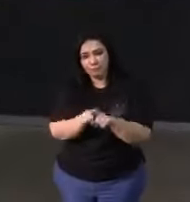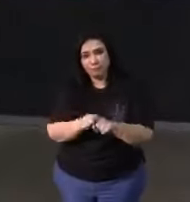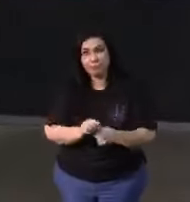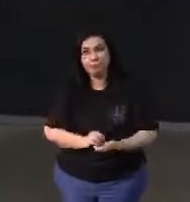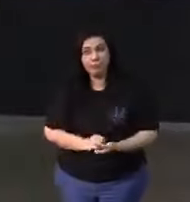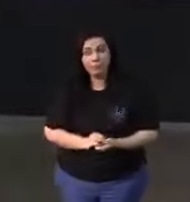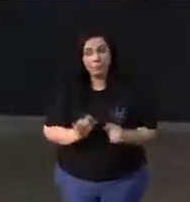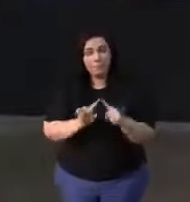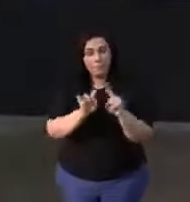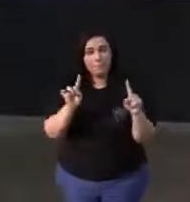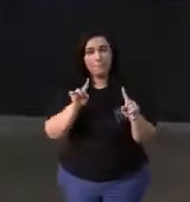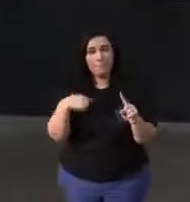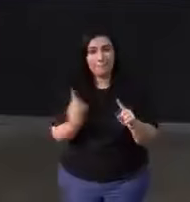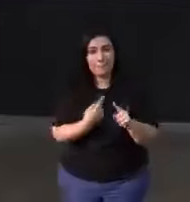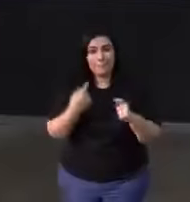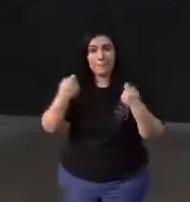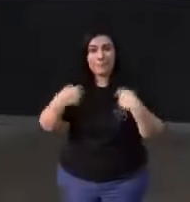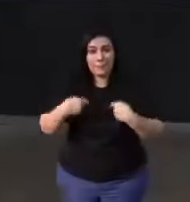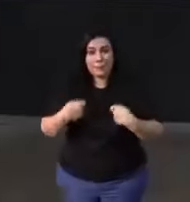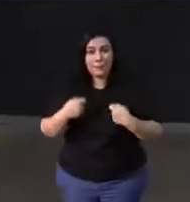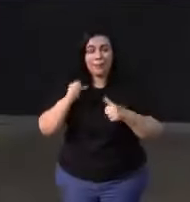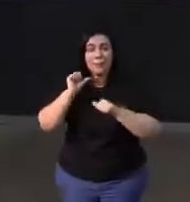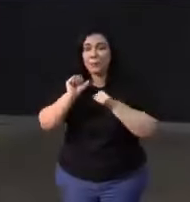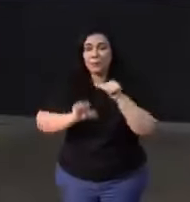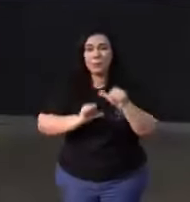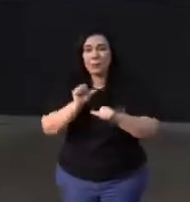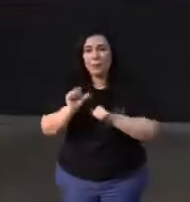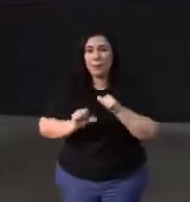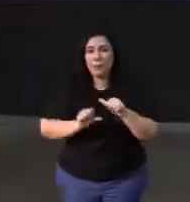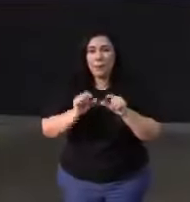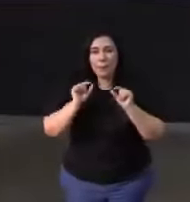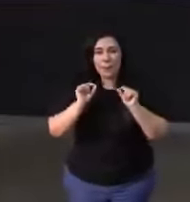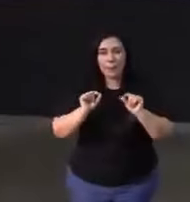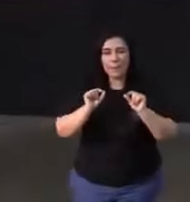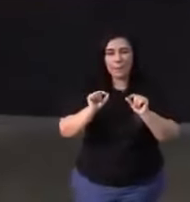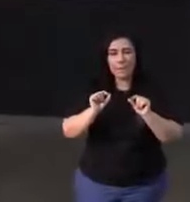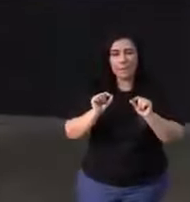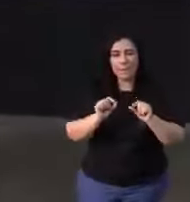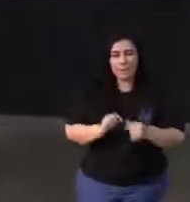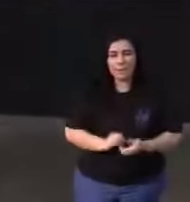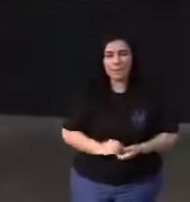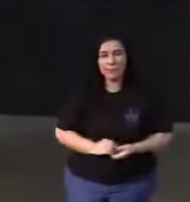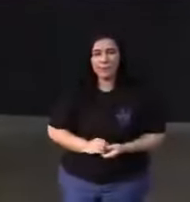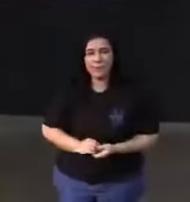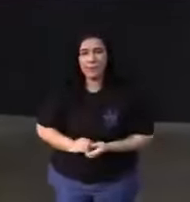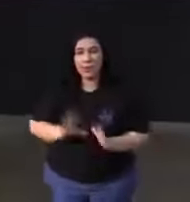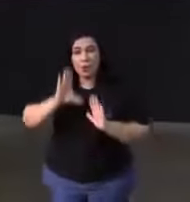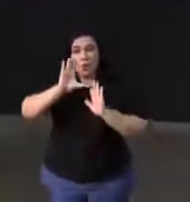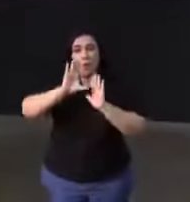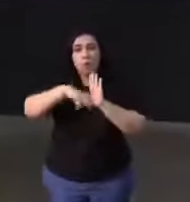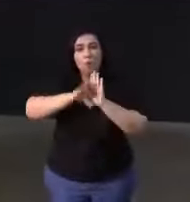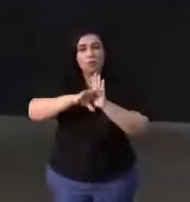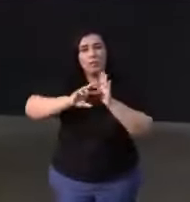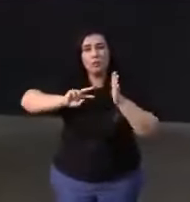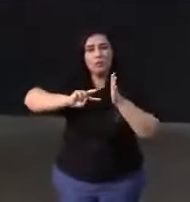Nós só precisamos mudar um pouco o nosso conceito de fé.